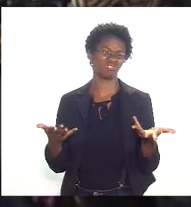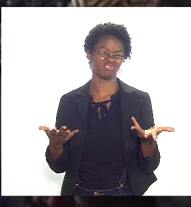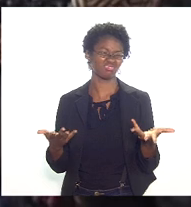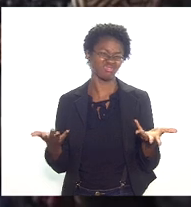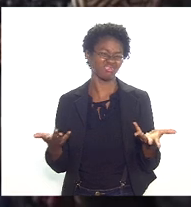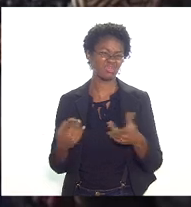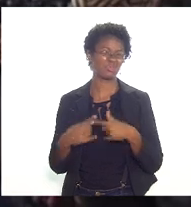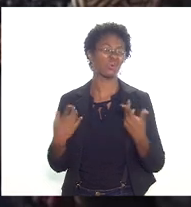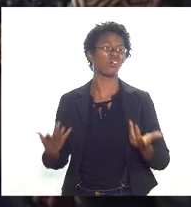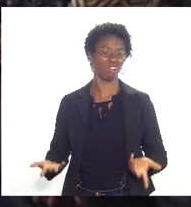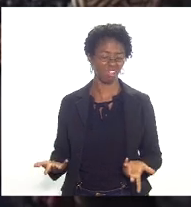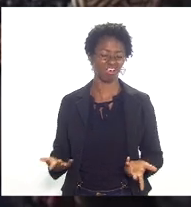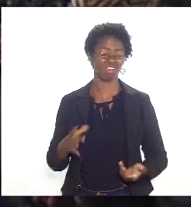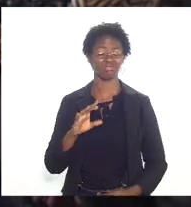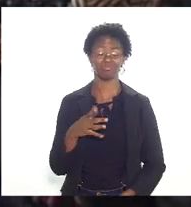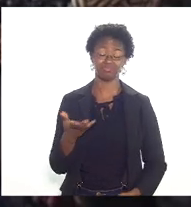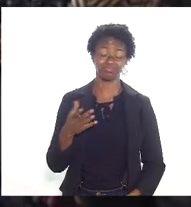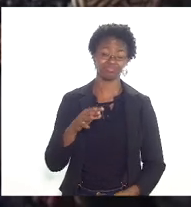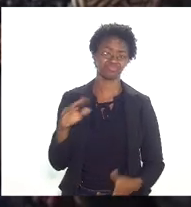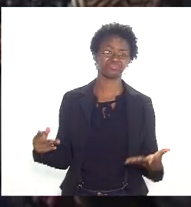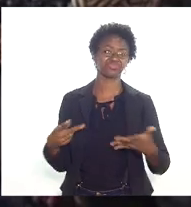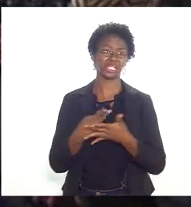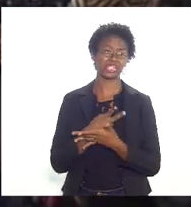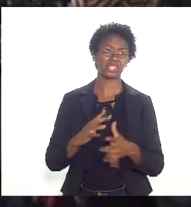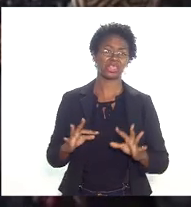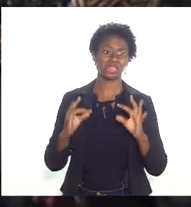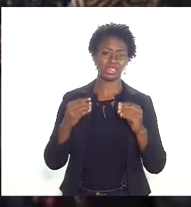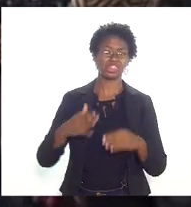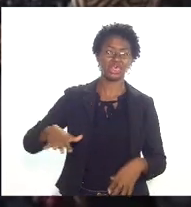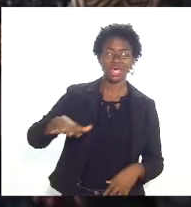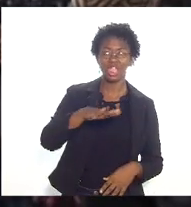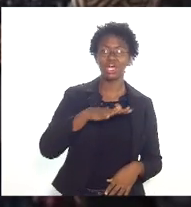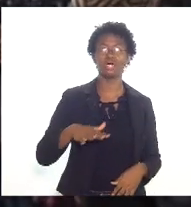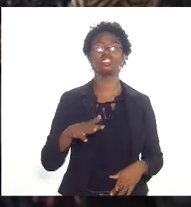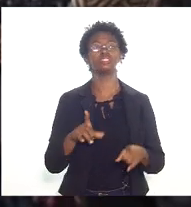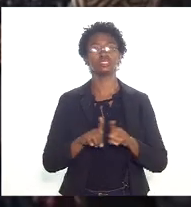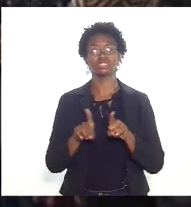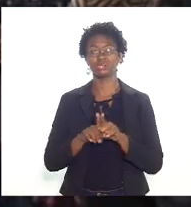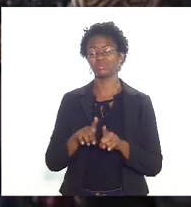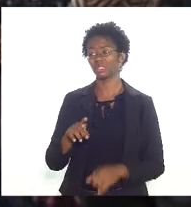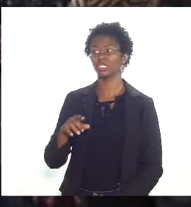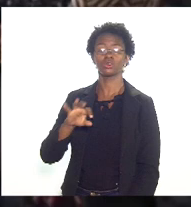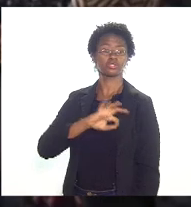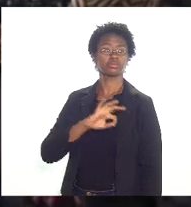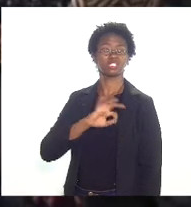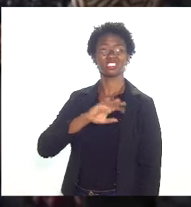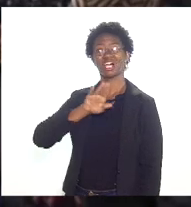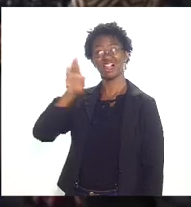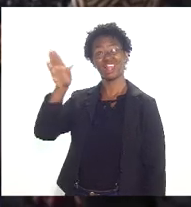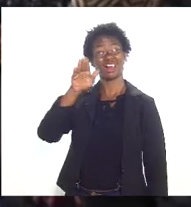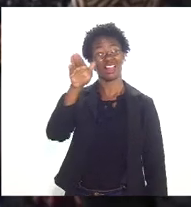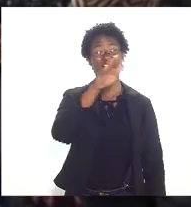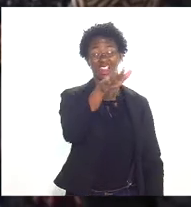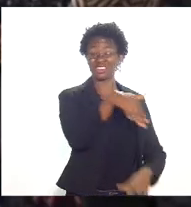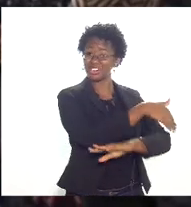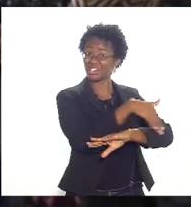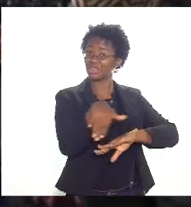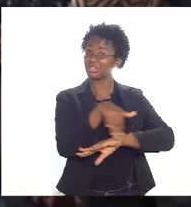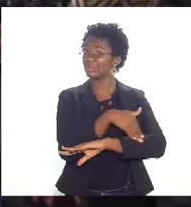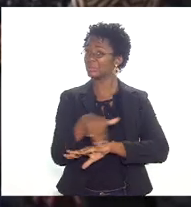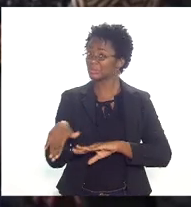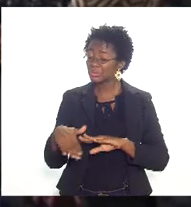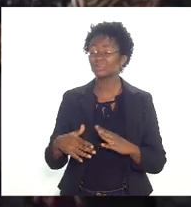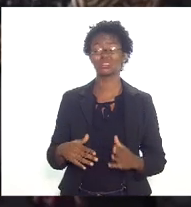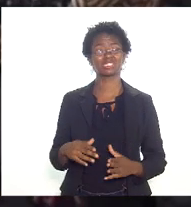tudo isso como se não bastasse O Cais dos praças que não sai como se não bastasse é